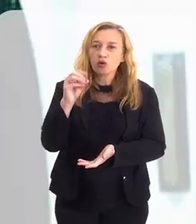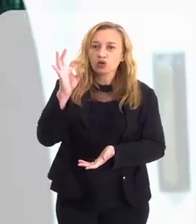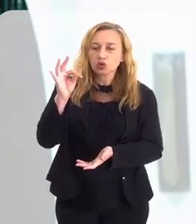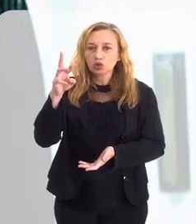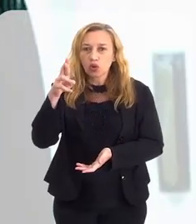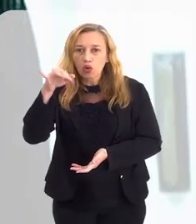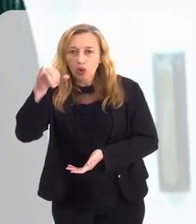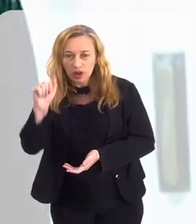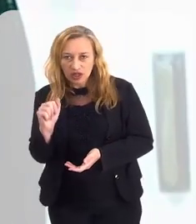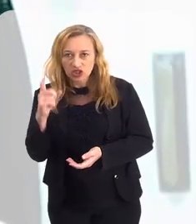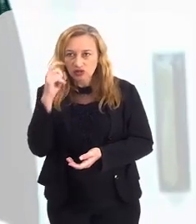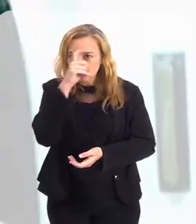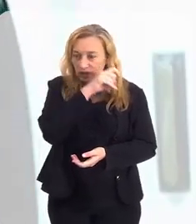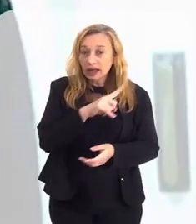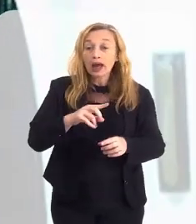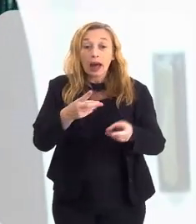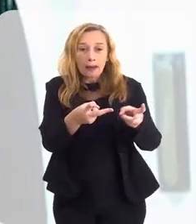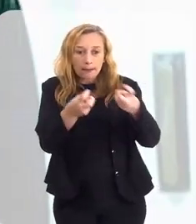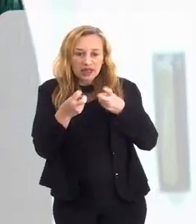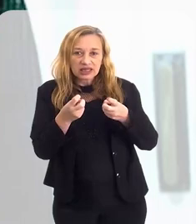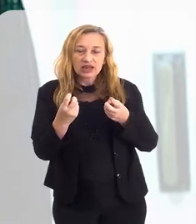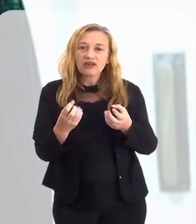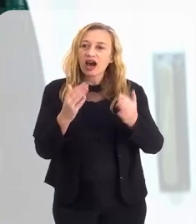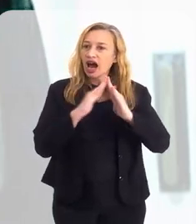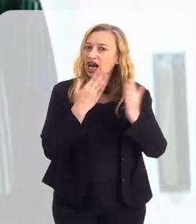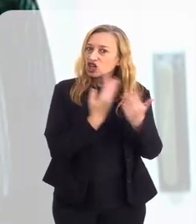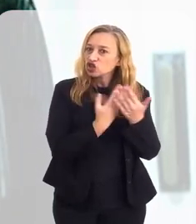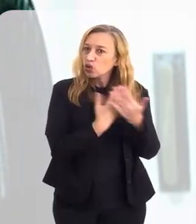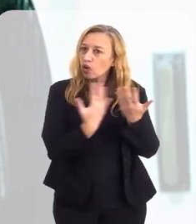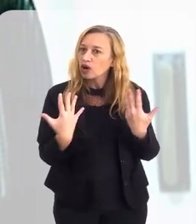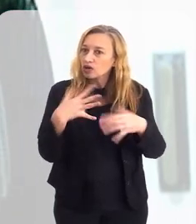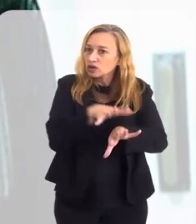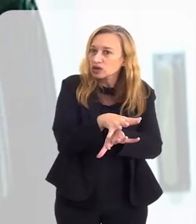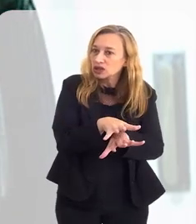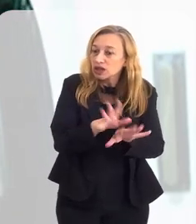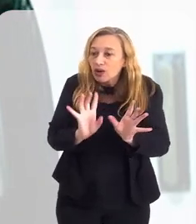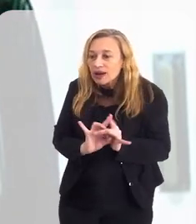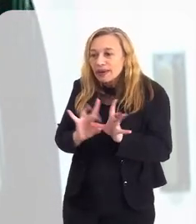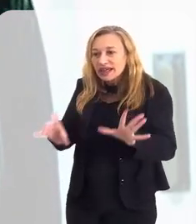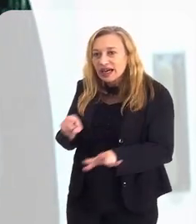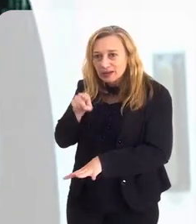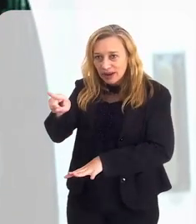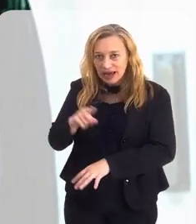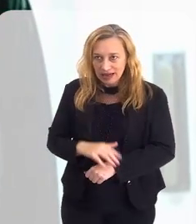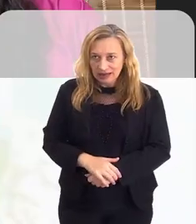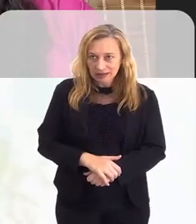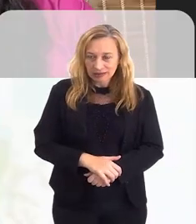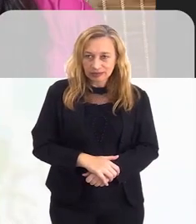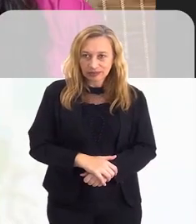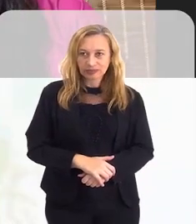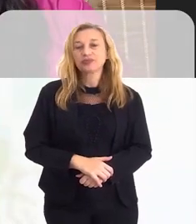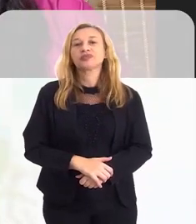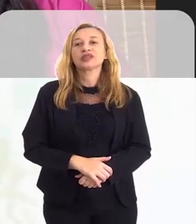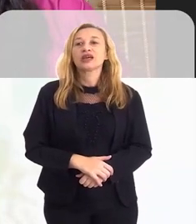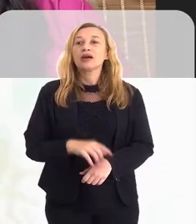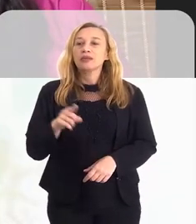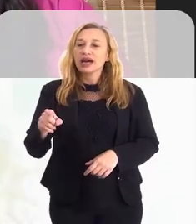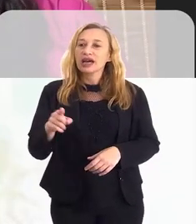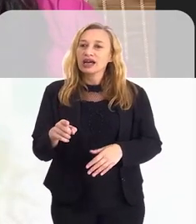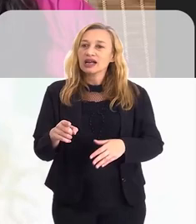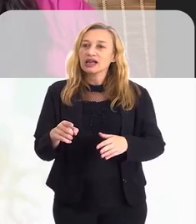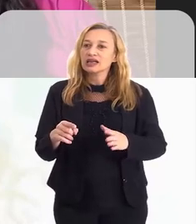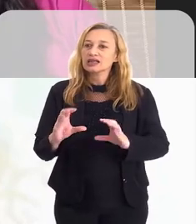ali presentes. Então, perceba, a escola inclusiva, a escola regular, deu autonomia para ele. Permitiu com que